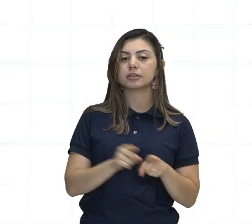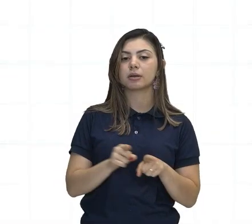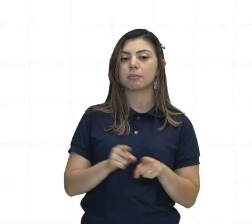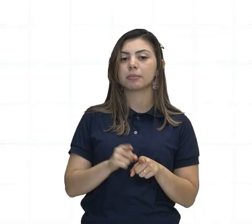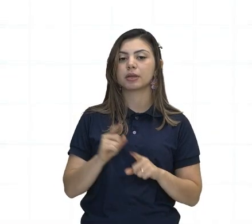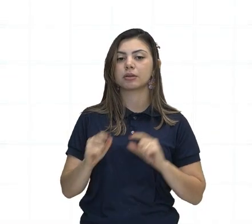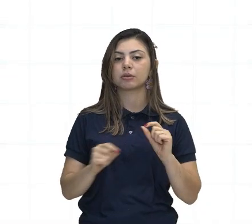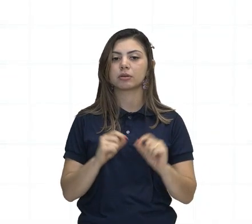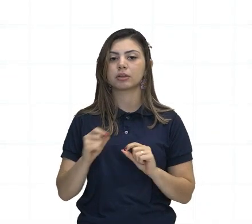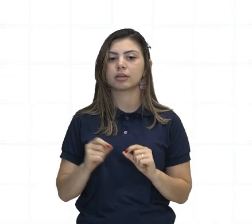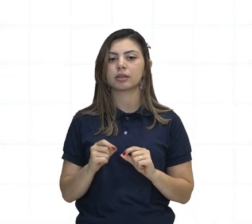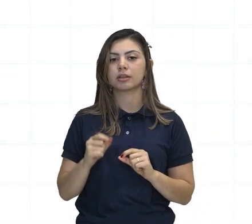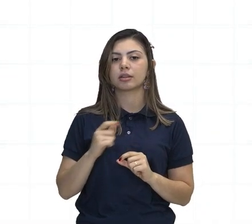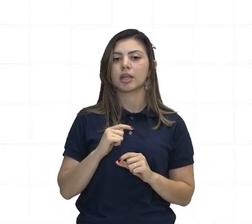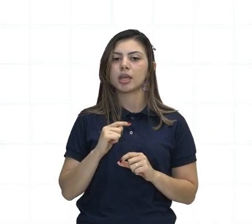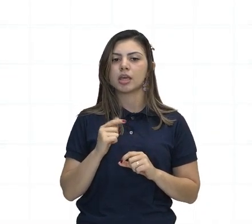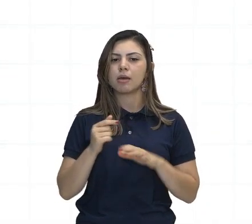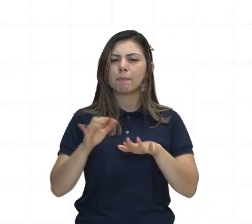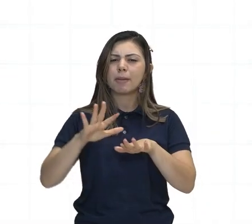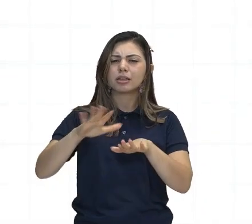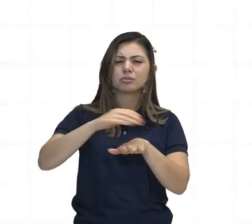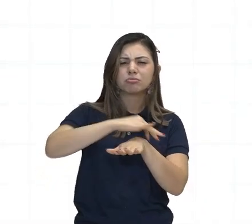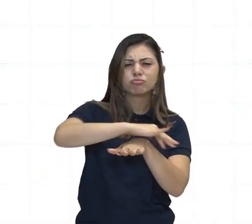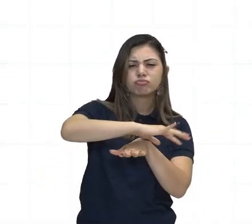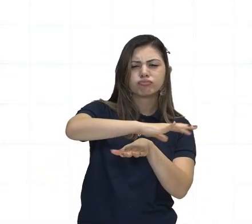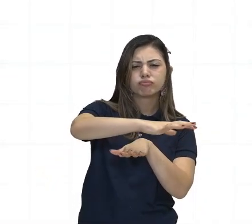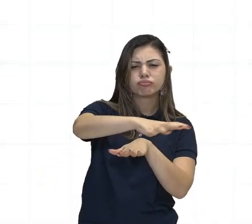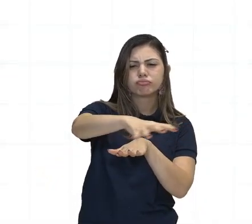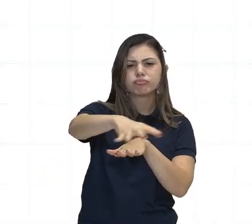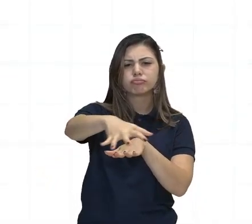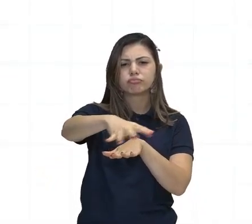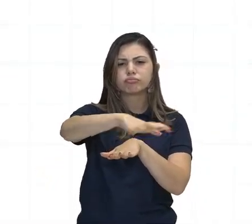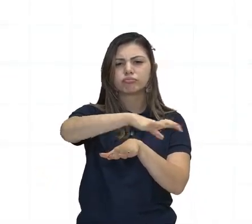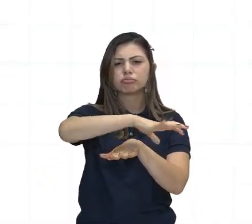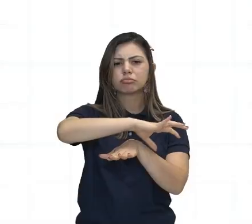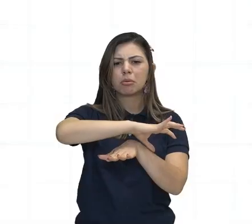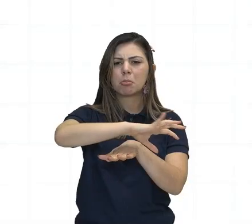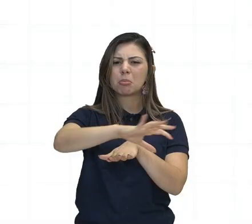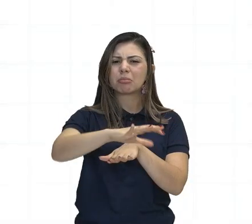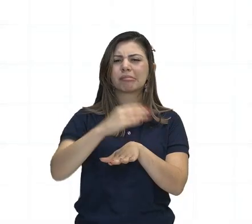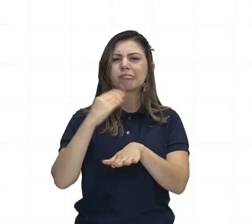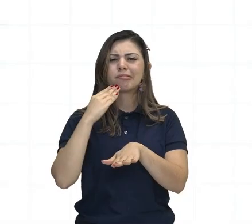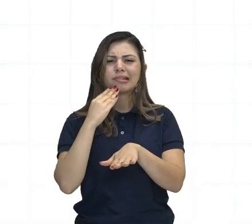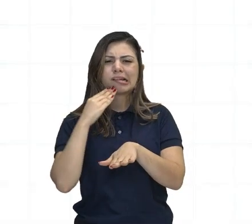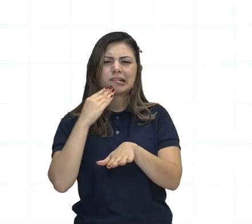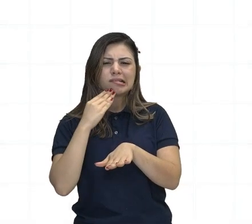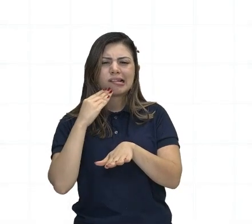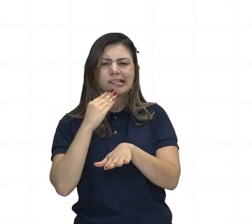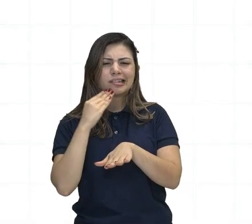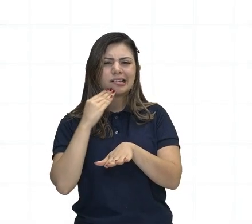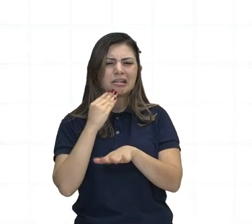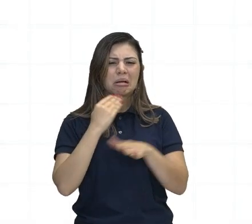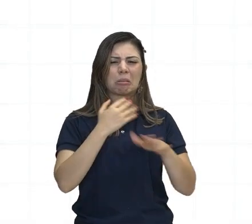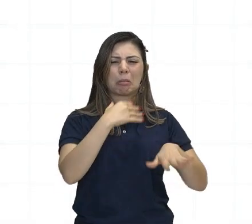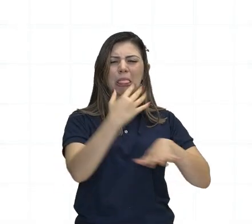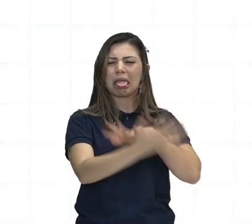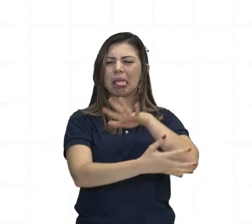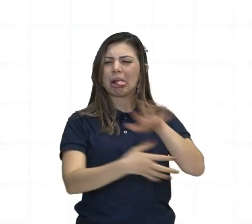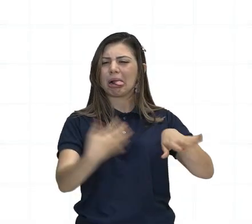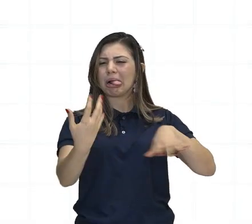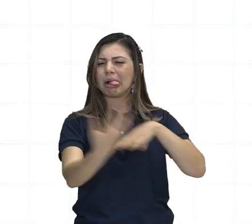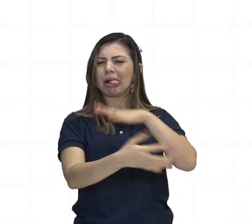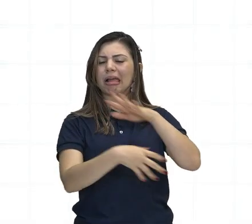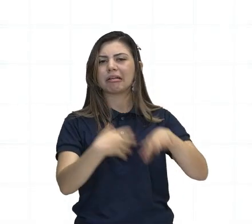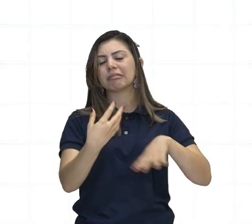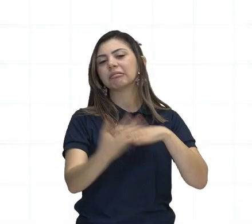ser o centro, nas bordas, nas periferias, olha como é, né, uma bagunça.